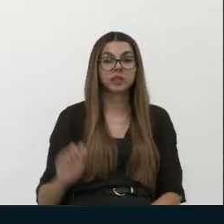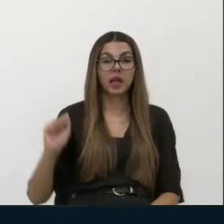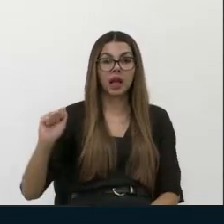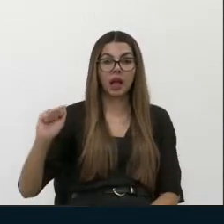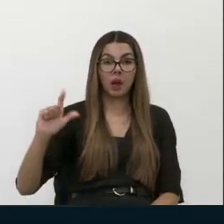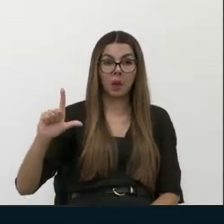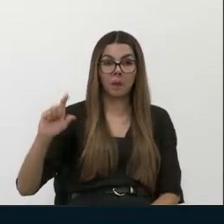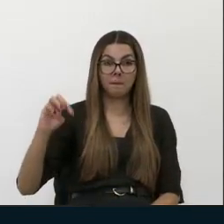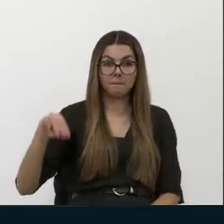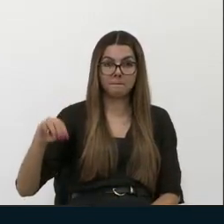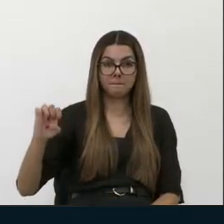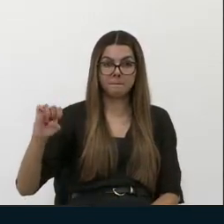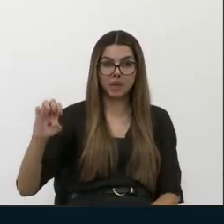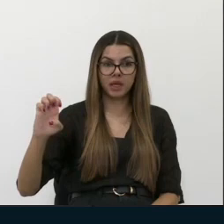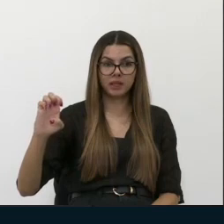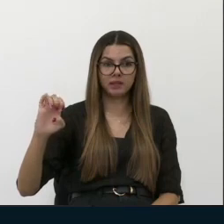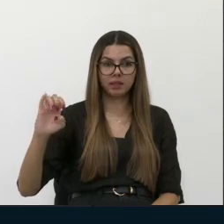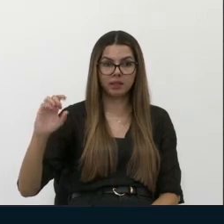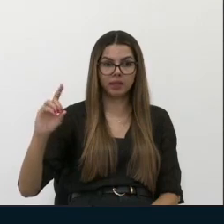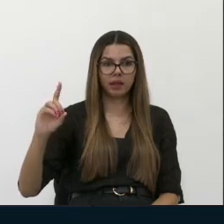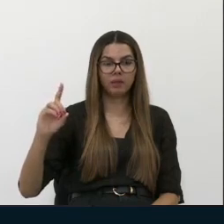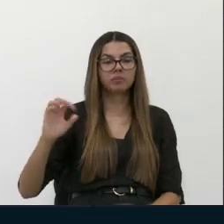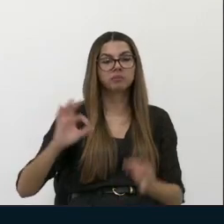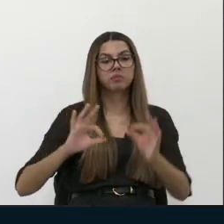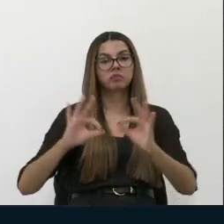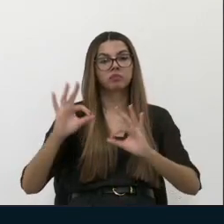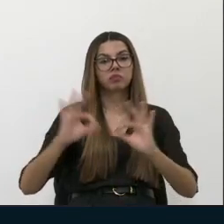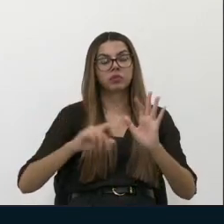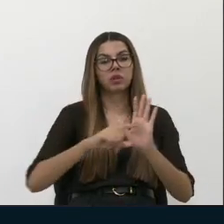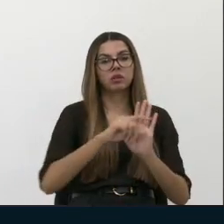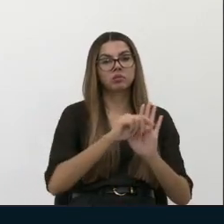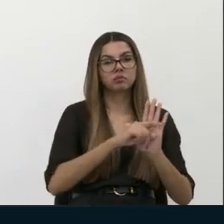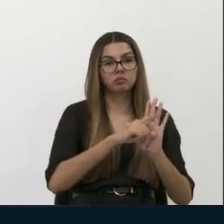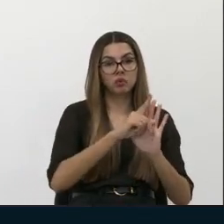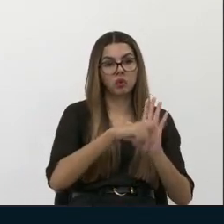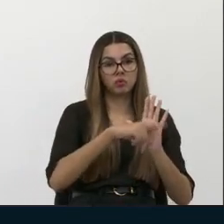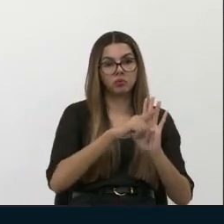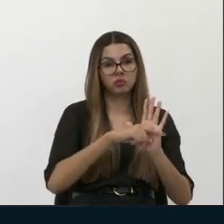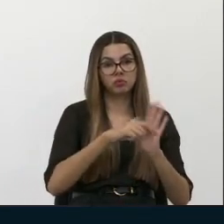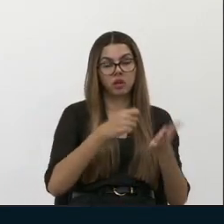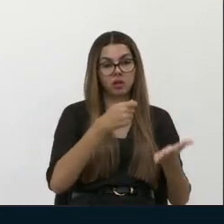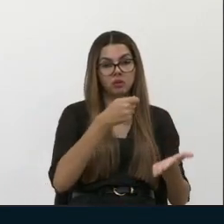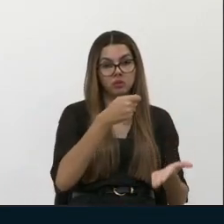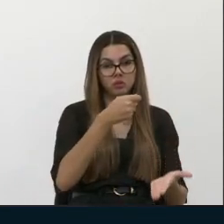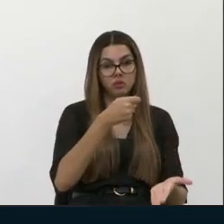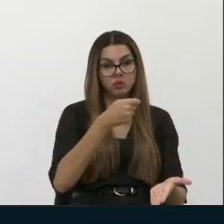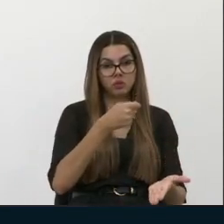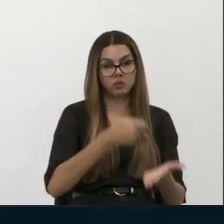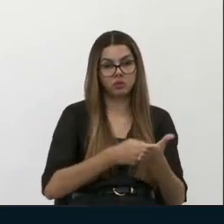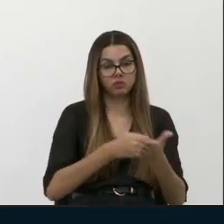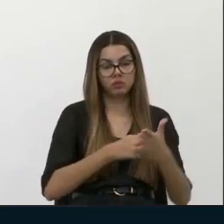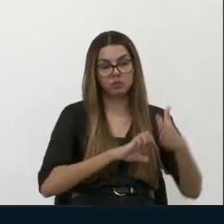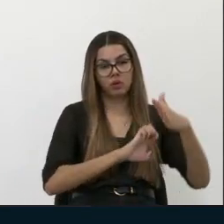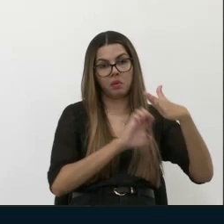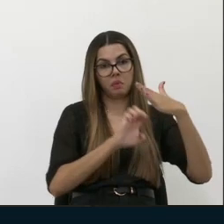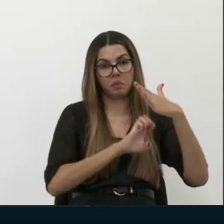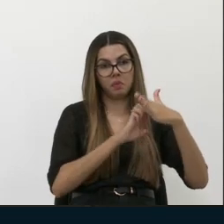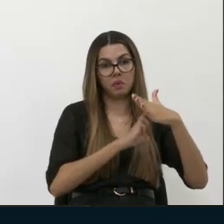PT, fez o projeto, contratou a Impave e a DP Barros, ganhou a